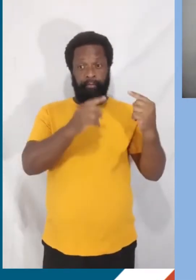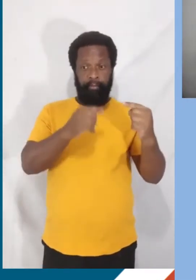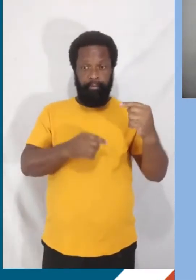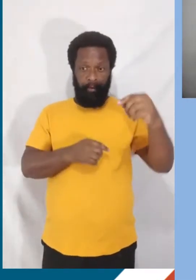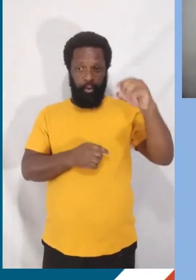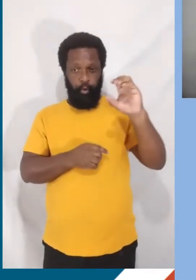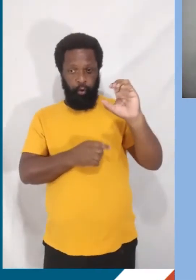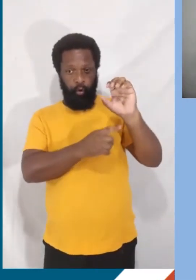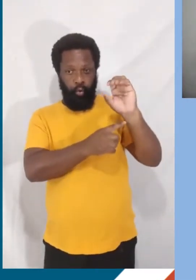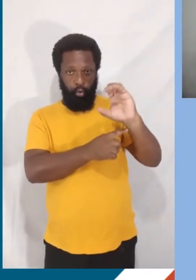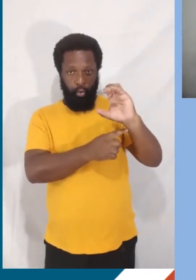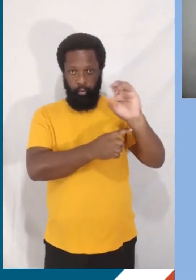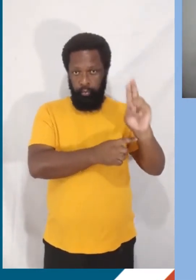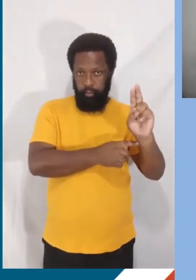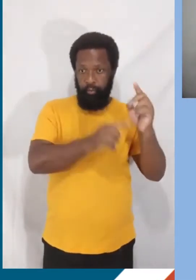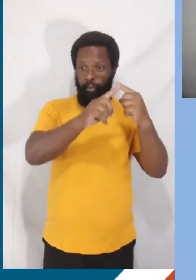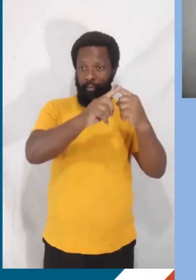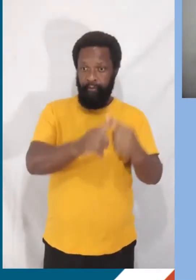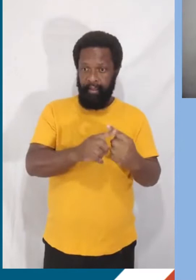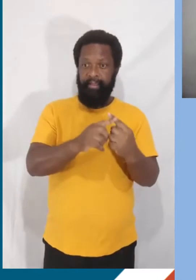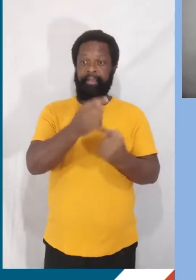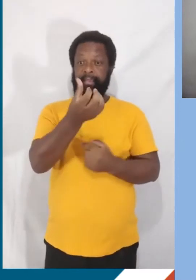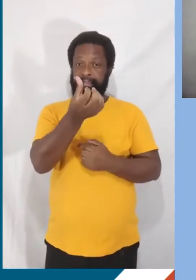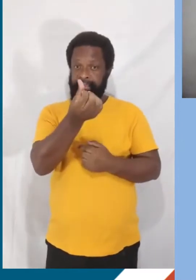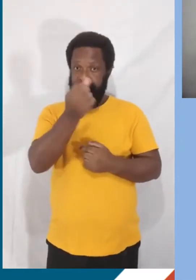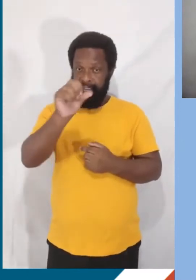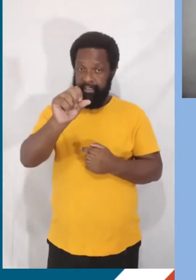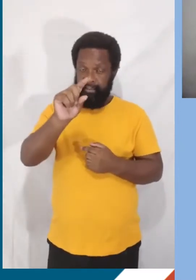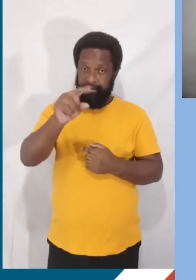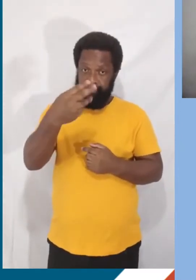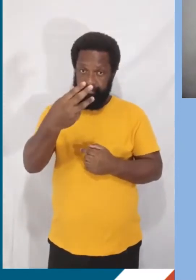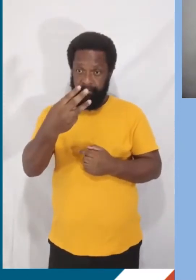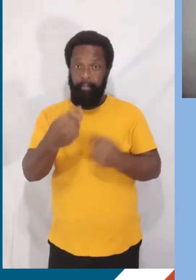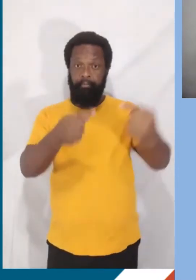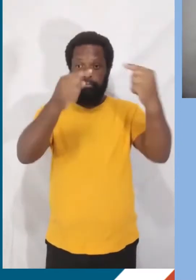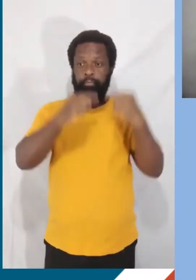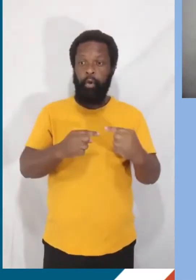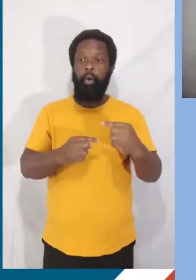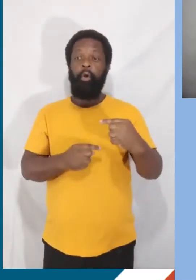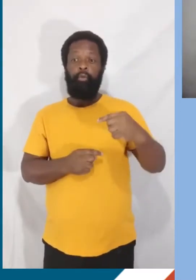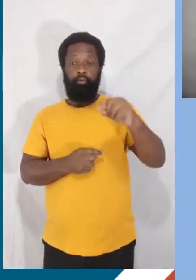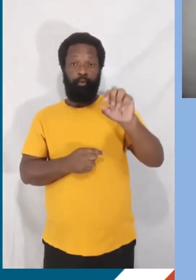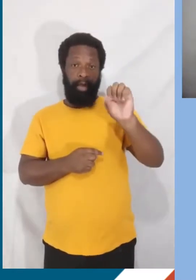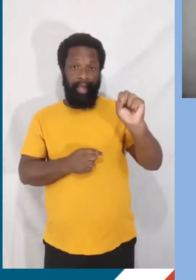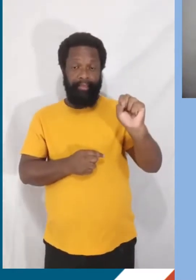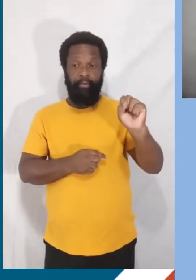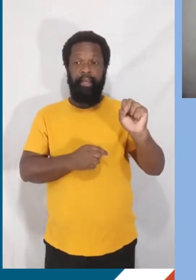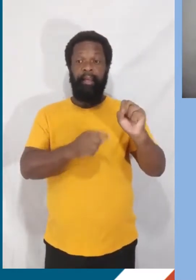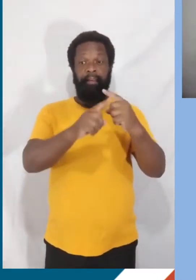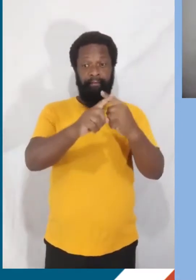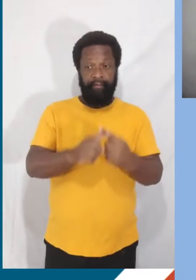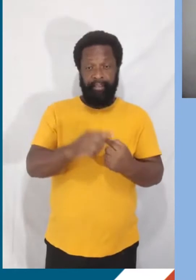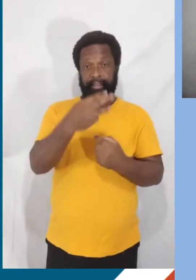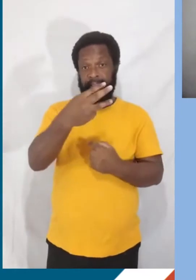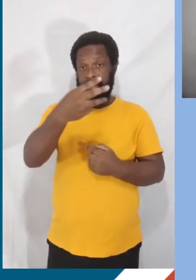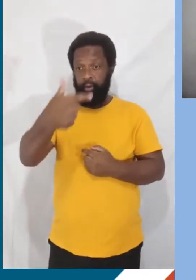cobre, multiplica pelo índice dele, nesse caso é 1, que foi feito aqui, dá 63,5. Do enxofre, a massa molar dele é 32, vai ser multiplicar por 1,